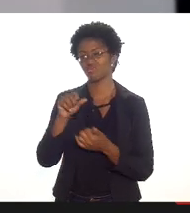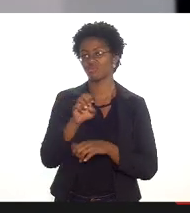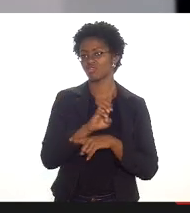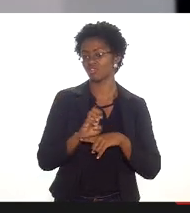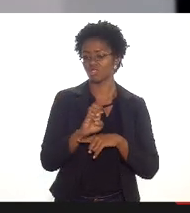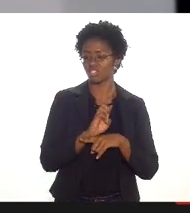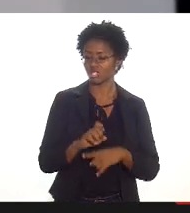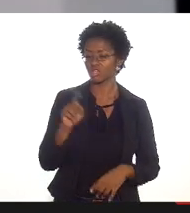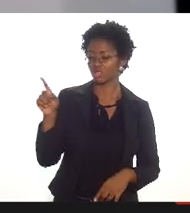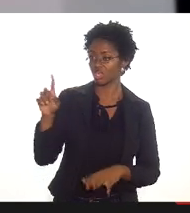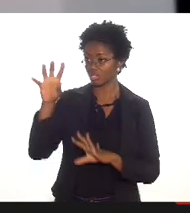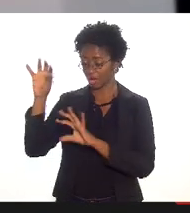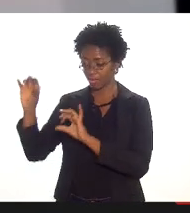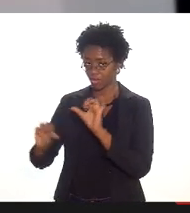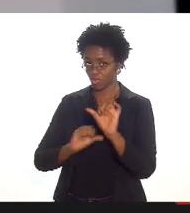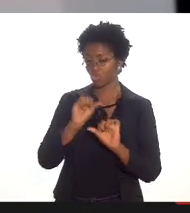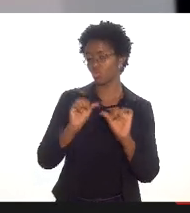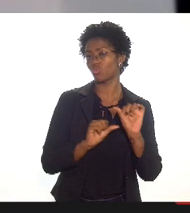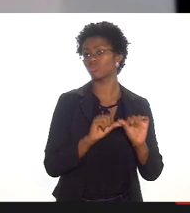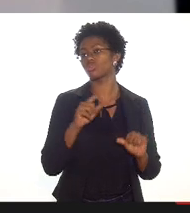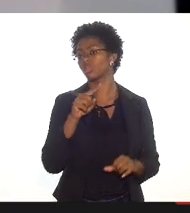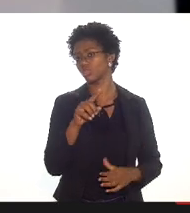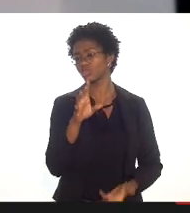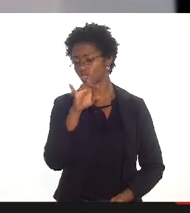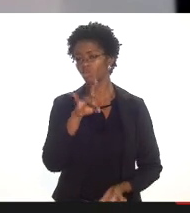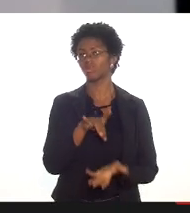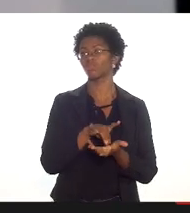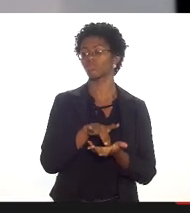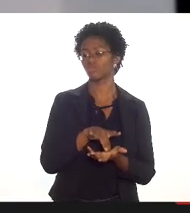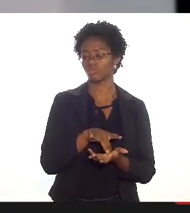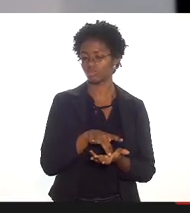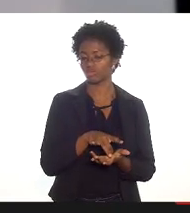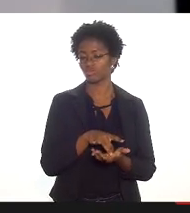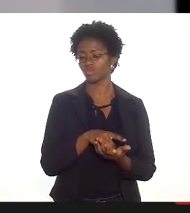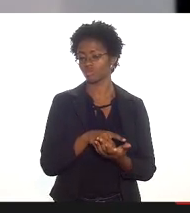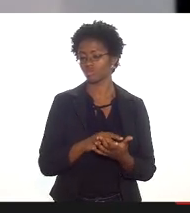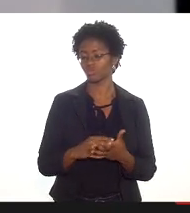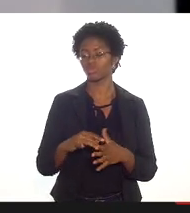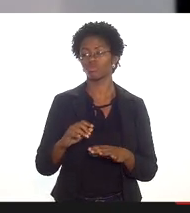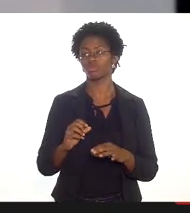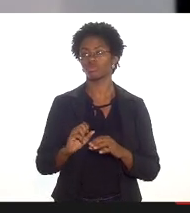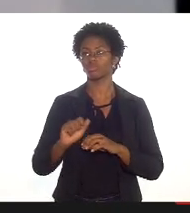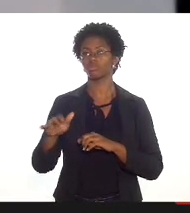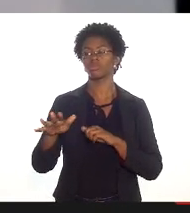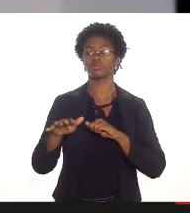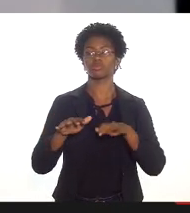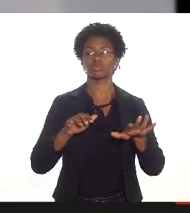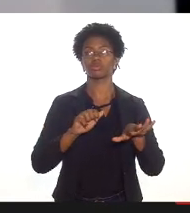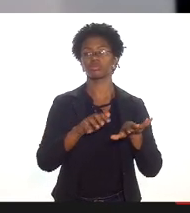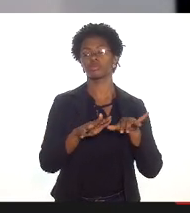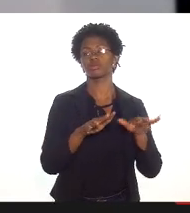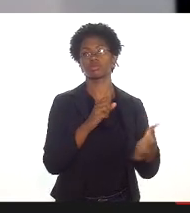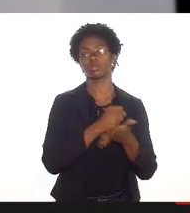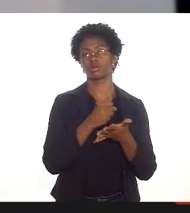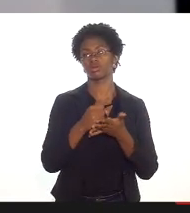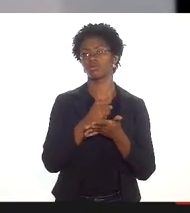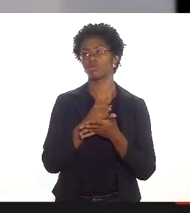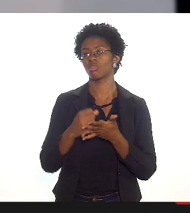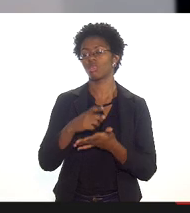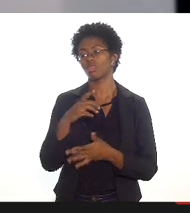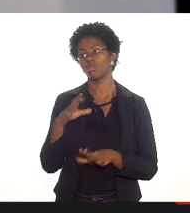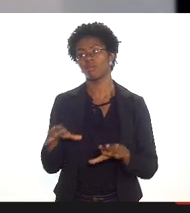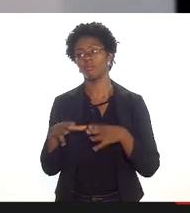no processo de estadualização que se concretizou o repasse de contratos para a